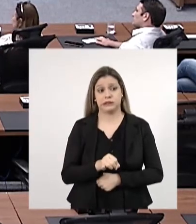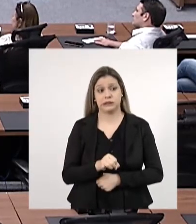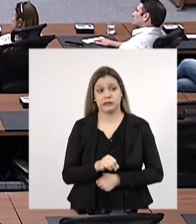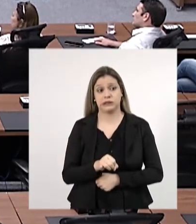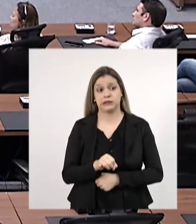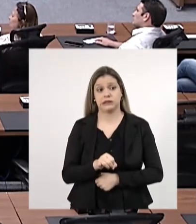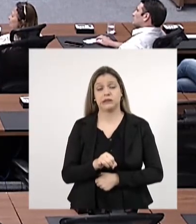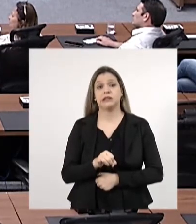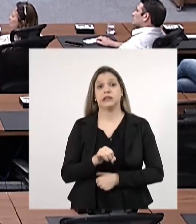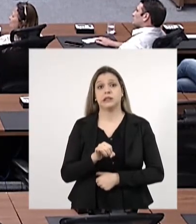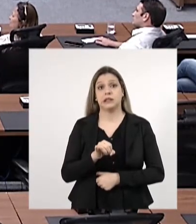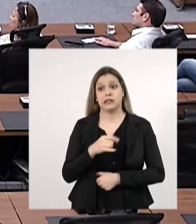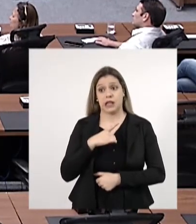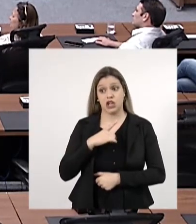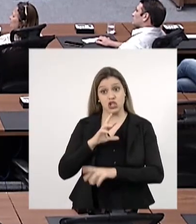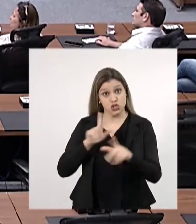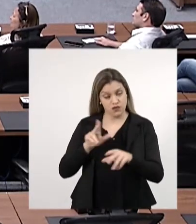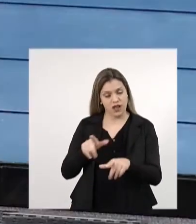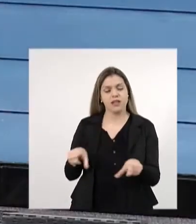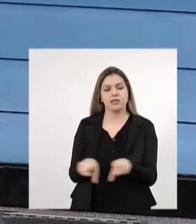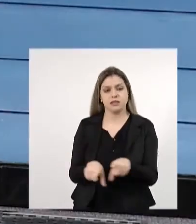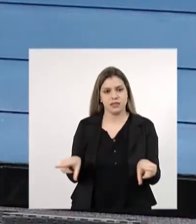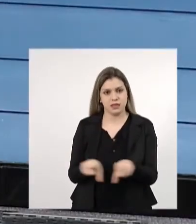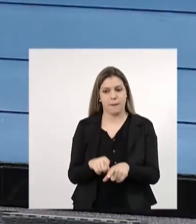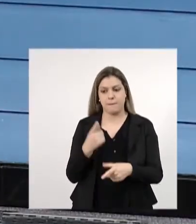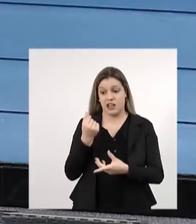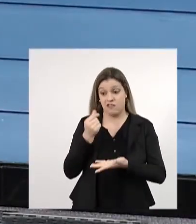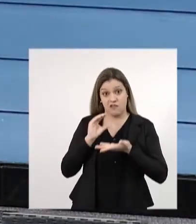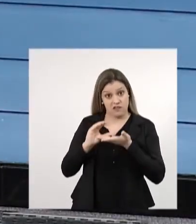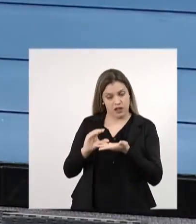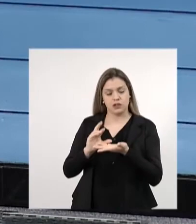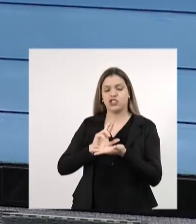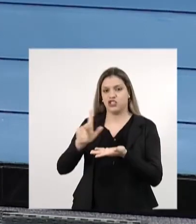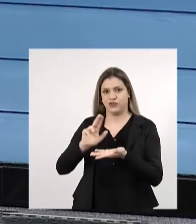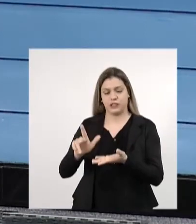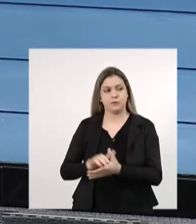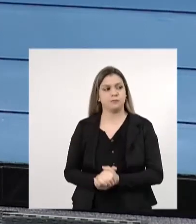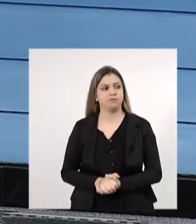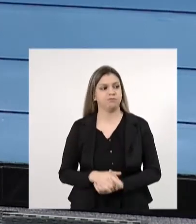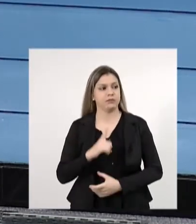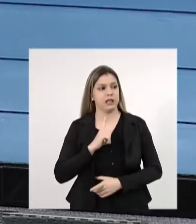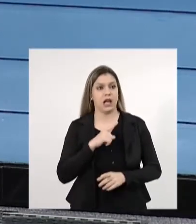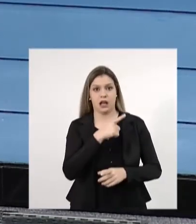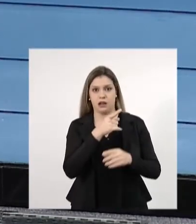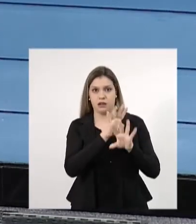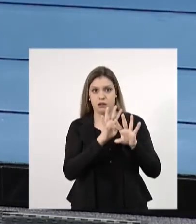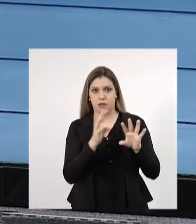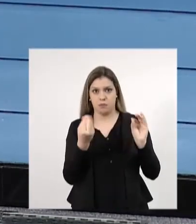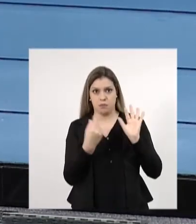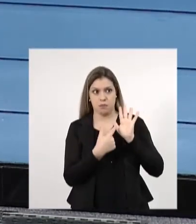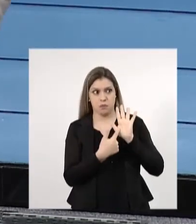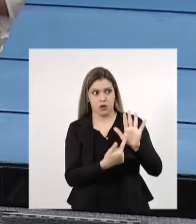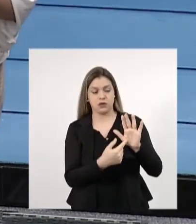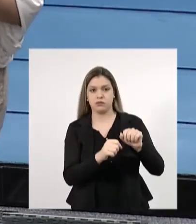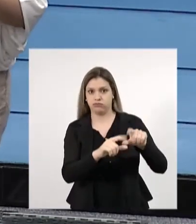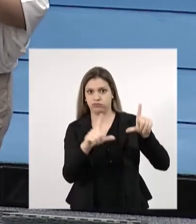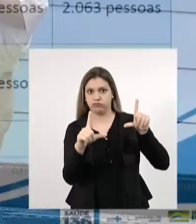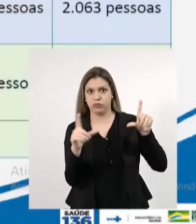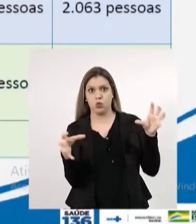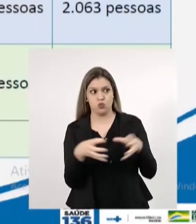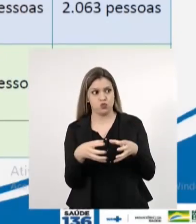o valor também vai ser diferenciado. Ali estão as classificações e o número de